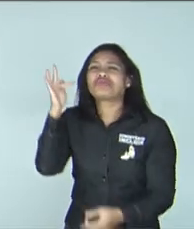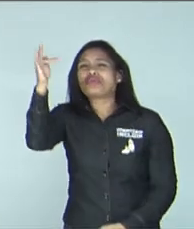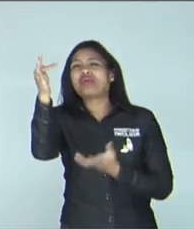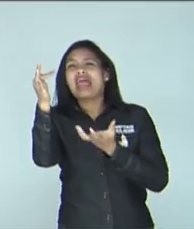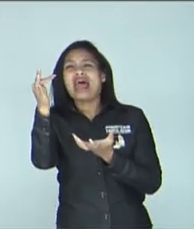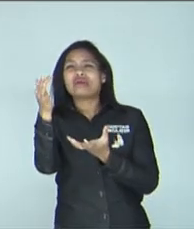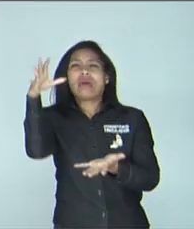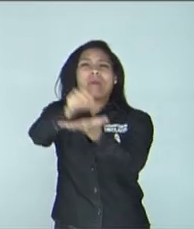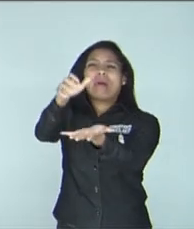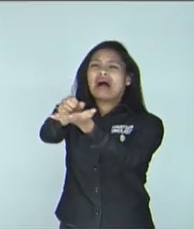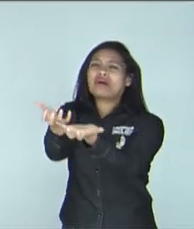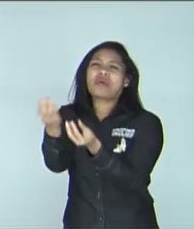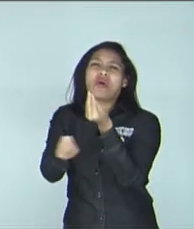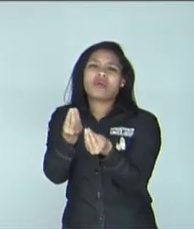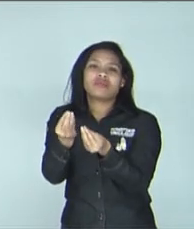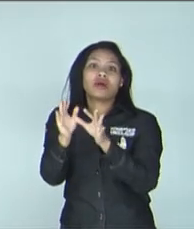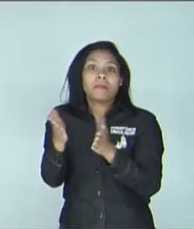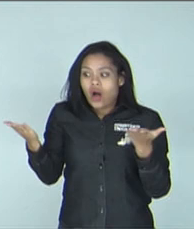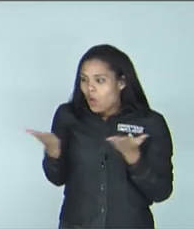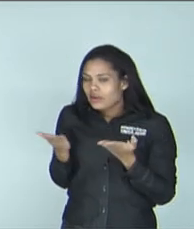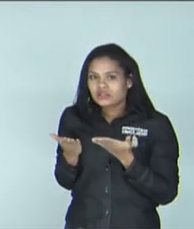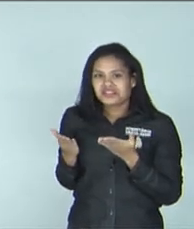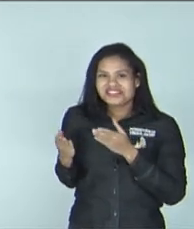já vivendo um momento conosco